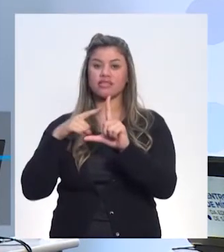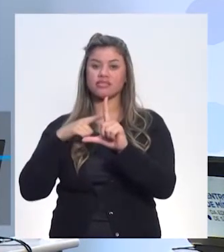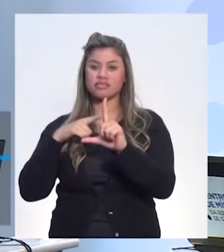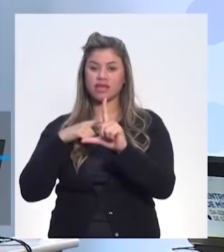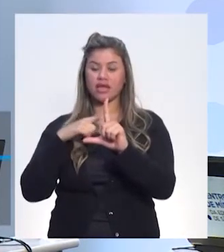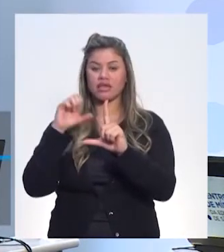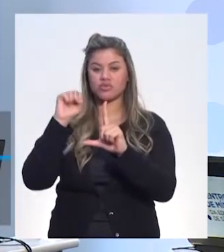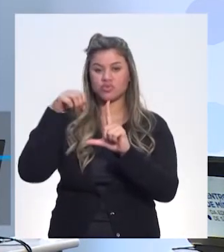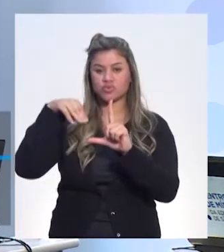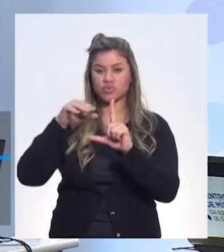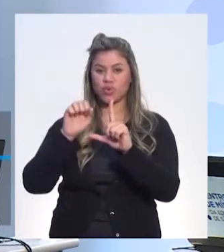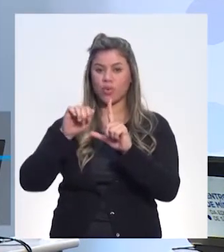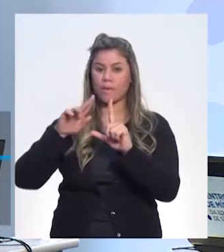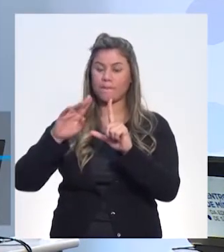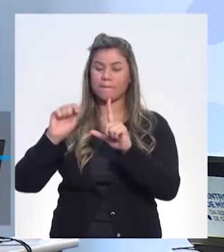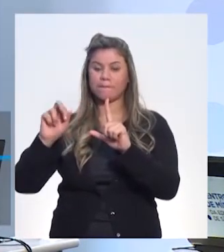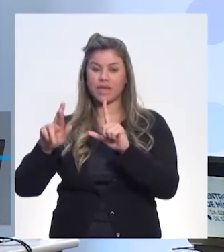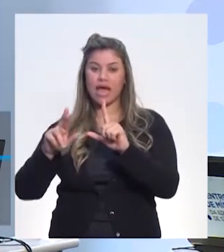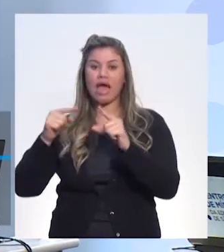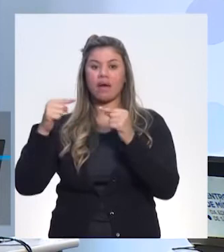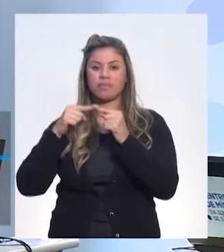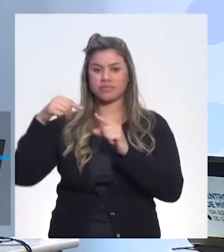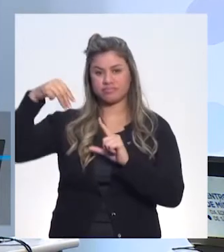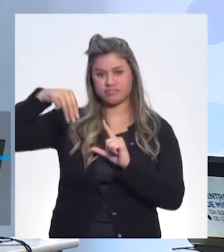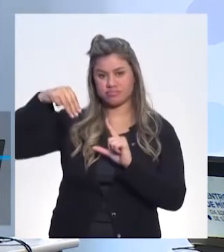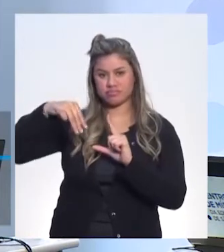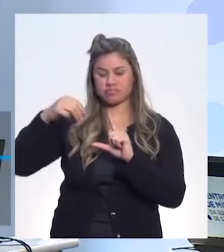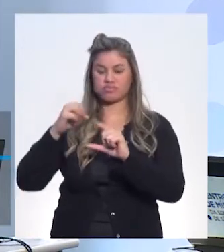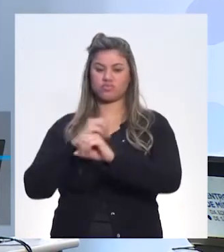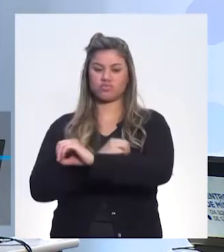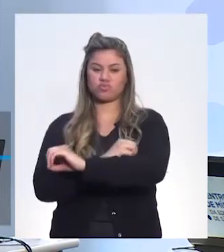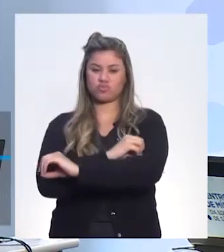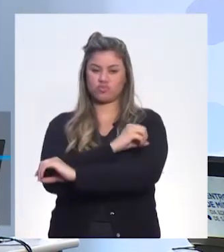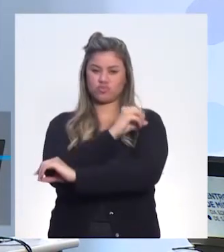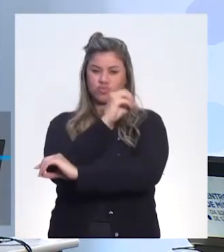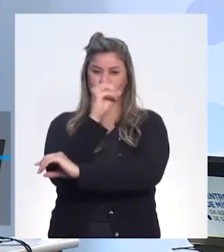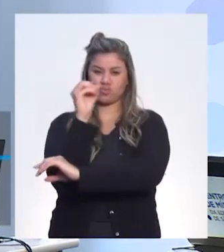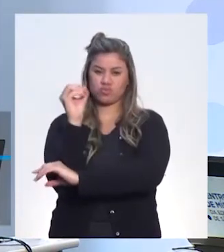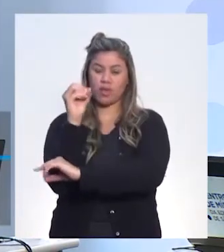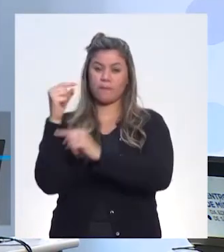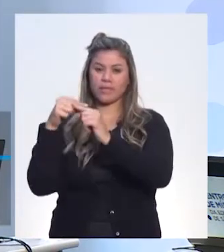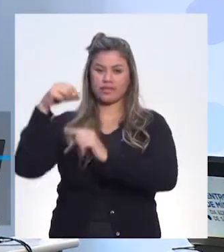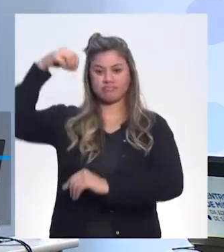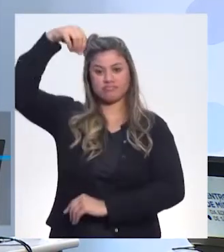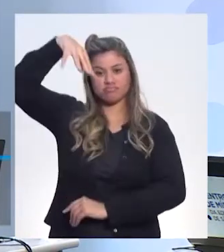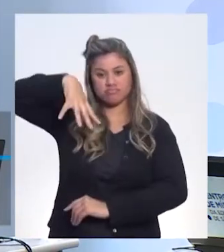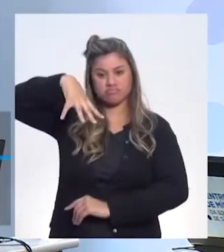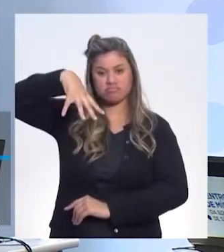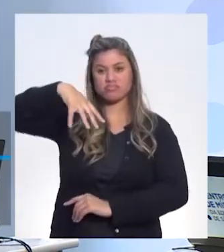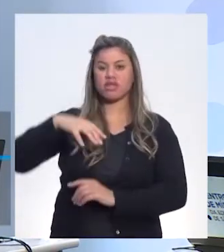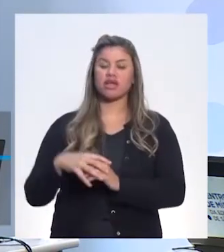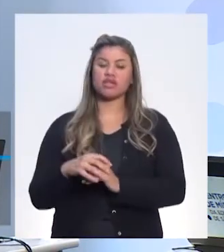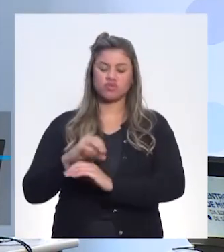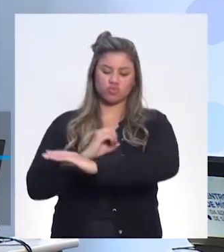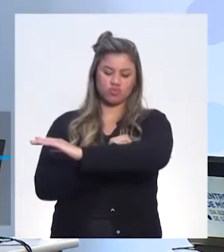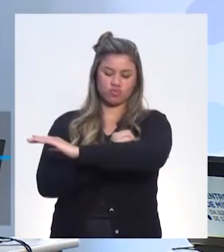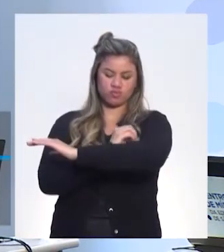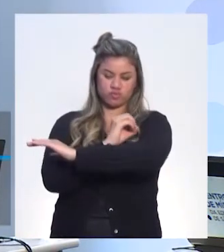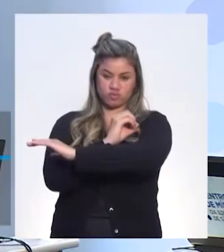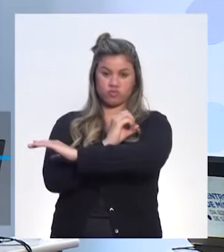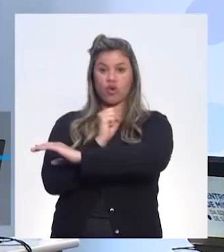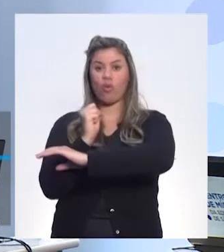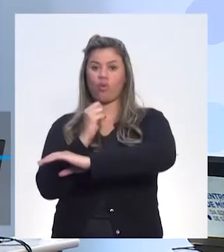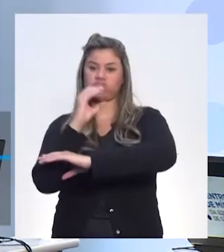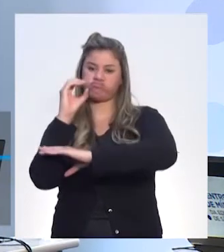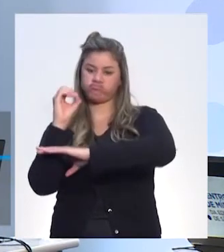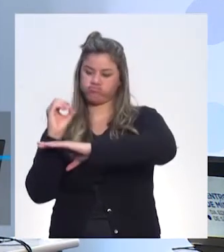da sombra em metros. No sol a pino é 0, porque está batendo de cima. E no nascer e no pôr do